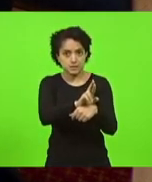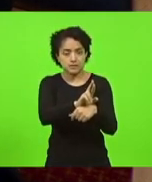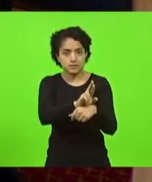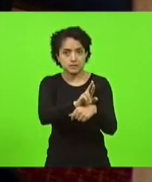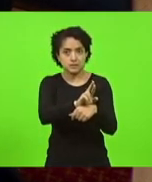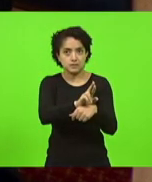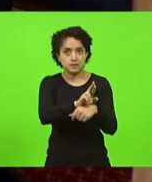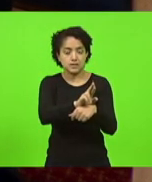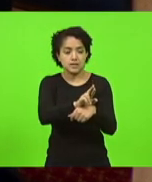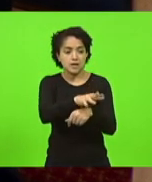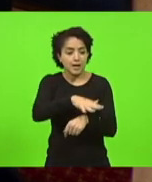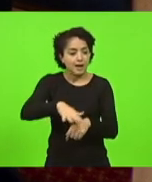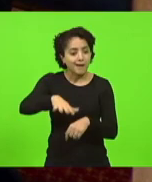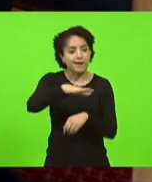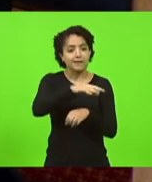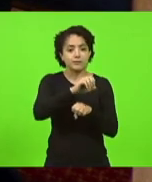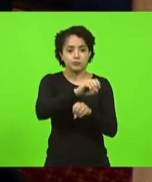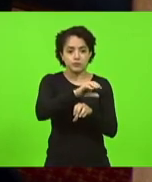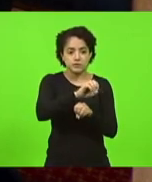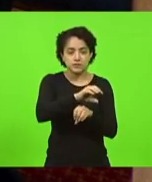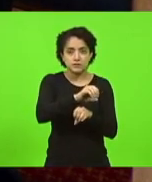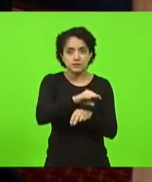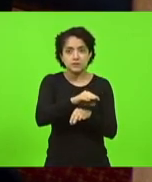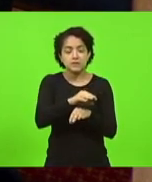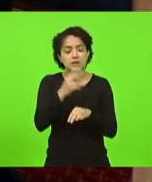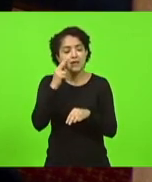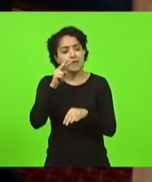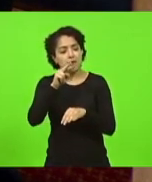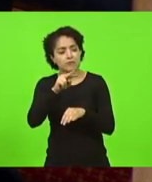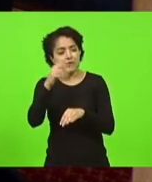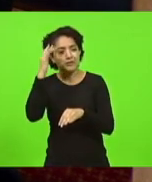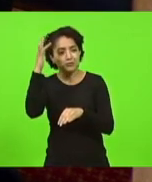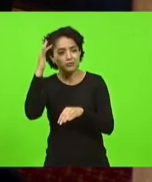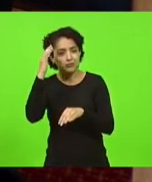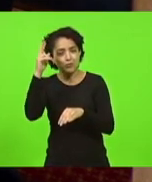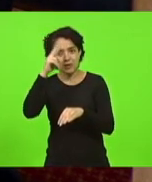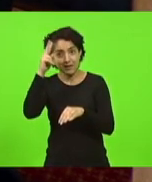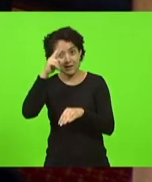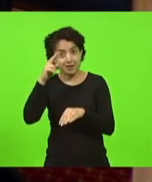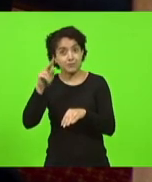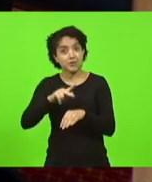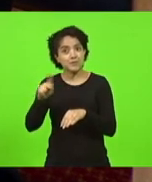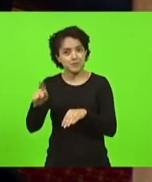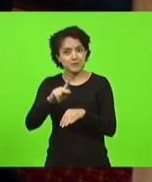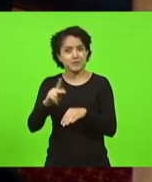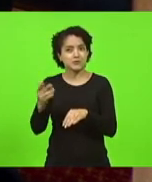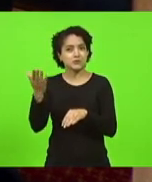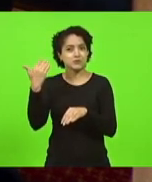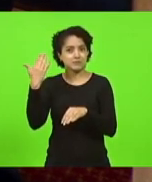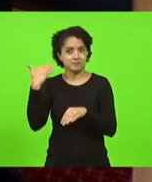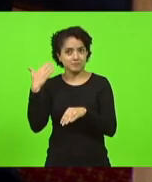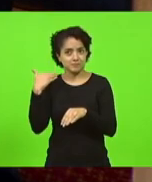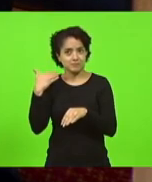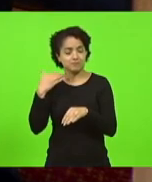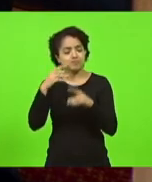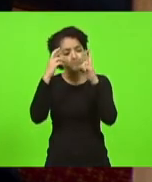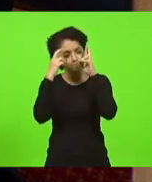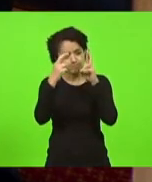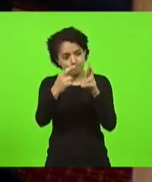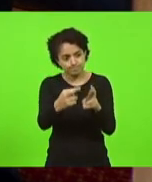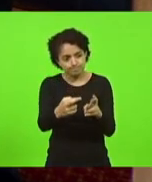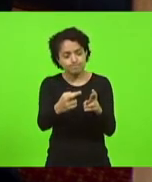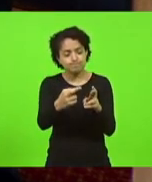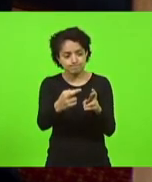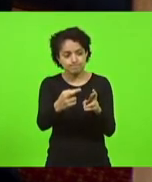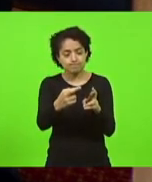do magistério. Eu olho para ela e eu vejo a minha professora que me ensinou na sala de aula. Tu sabes o quanto que eu te adoro, o quanto que eu te respeito, Luciane, o quanto que